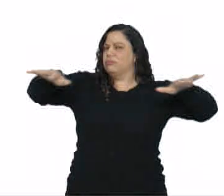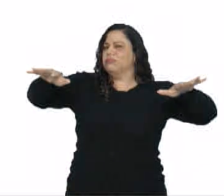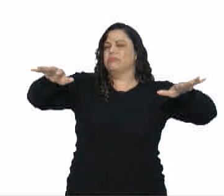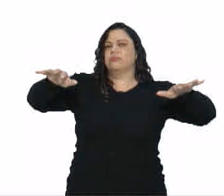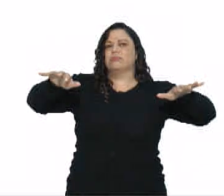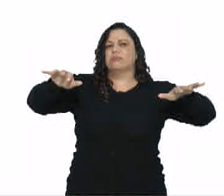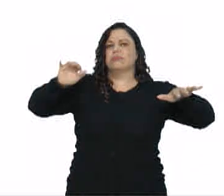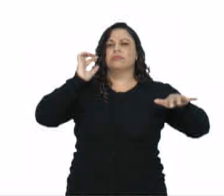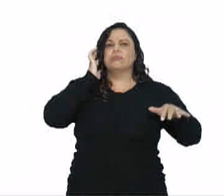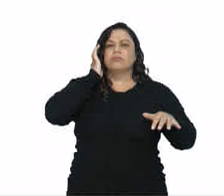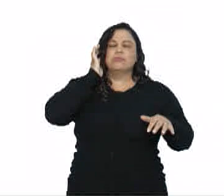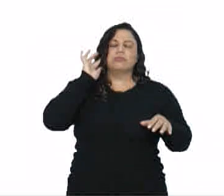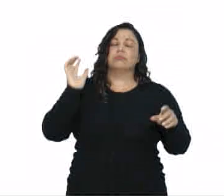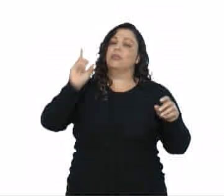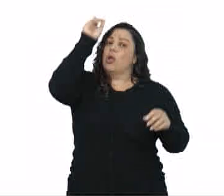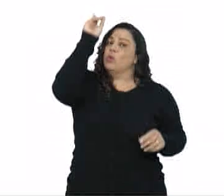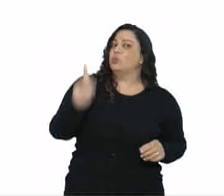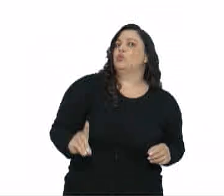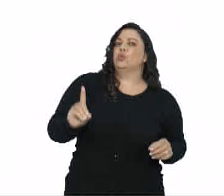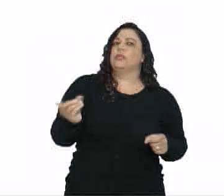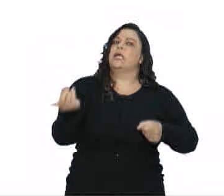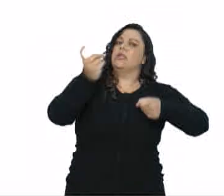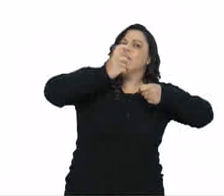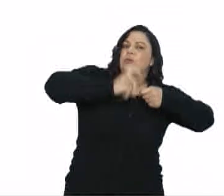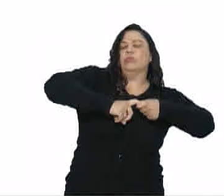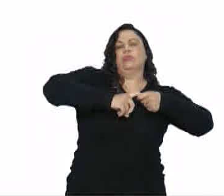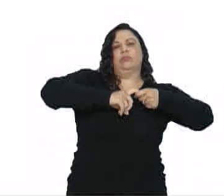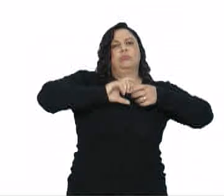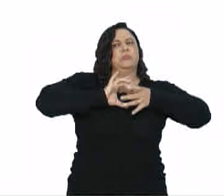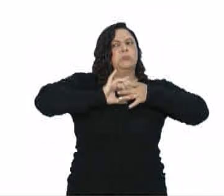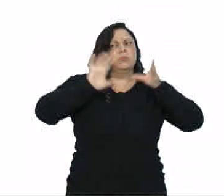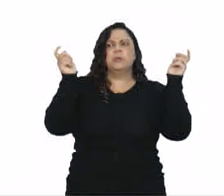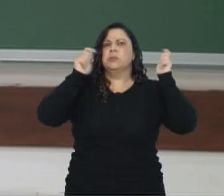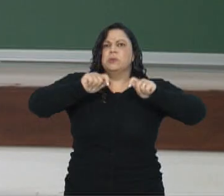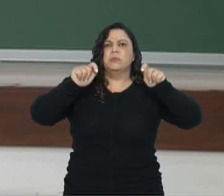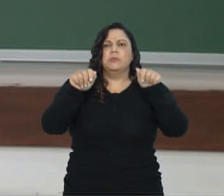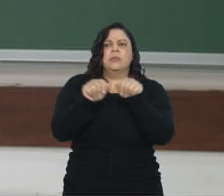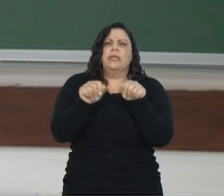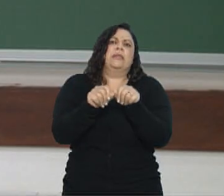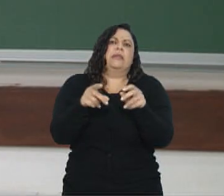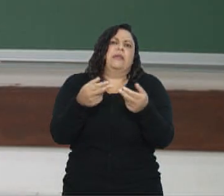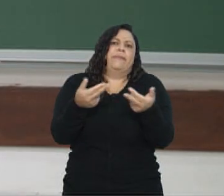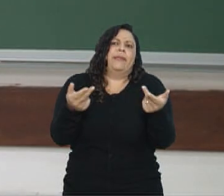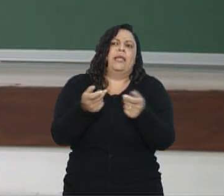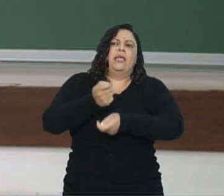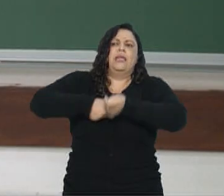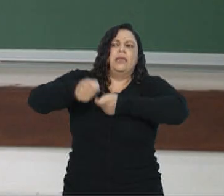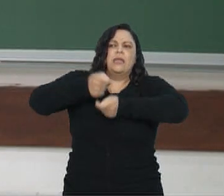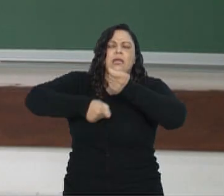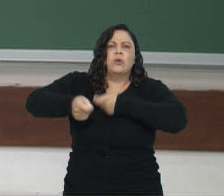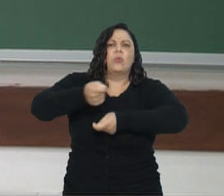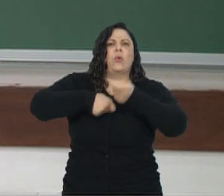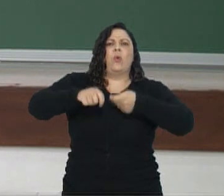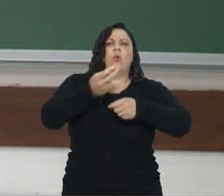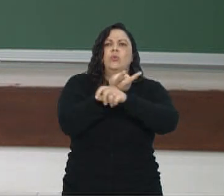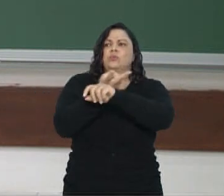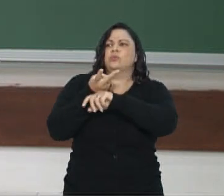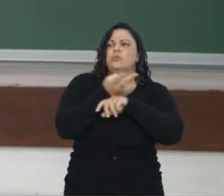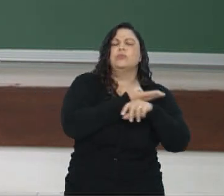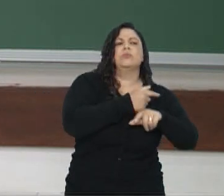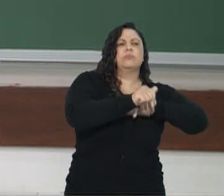propriedade e a livre iniciativa, ou seja, o seu livre empreendedorismo, a sua livre possibilidade de procurar um emprego melhor ou